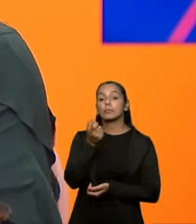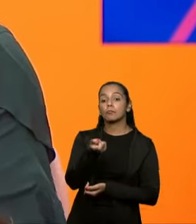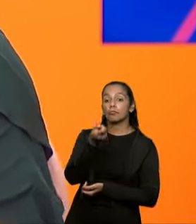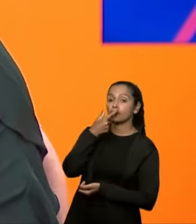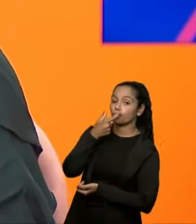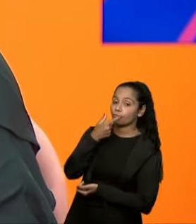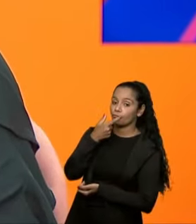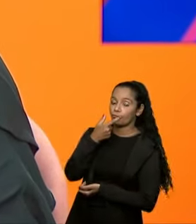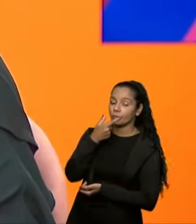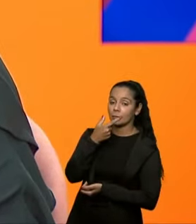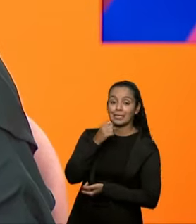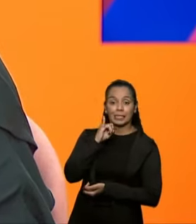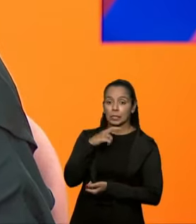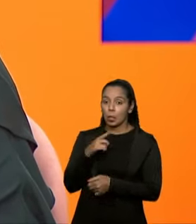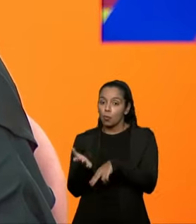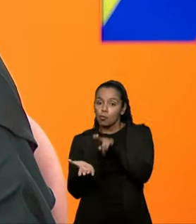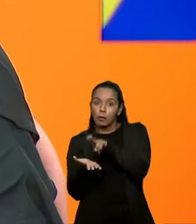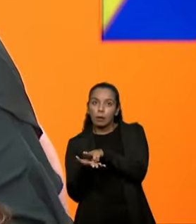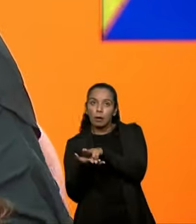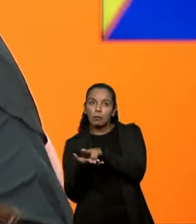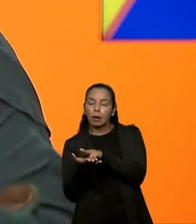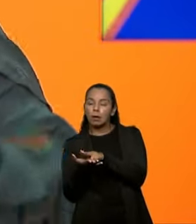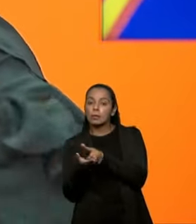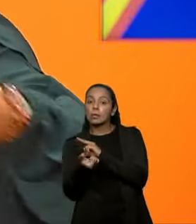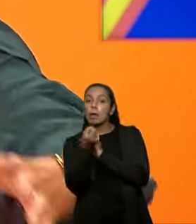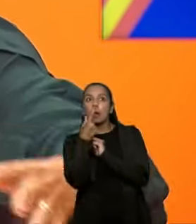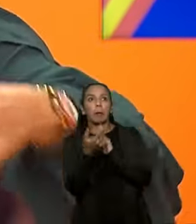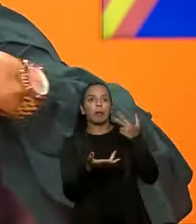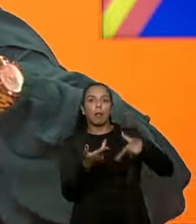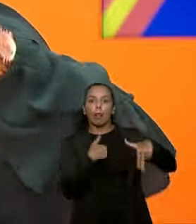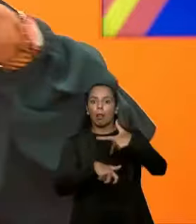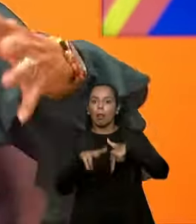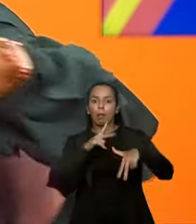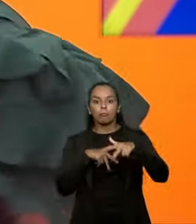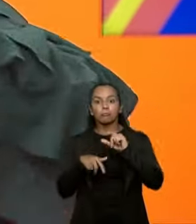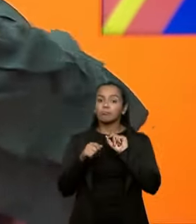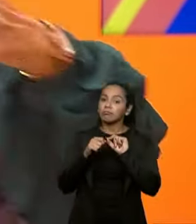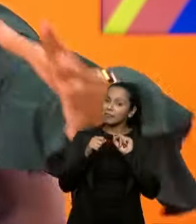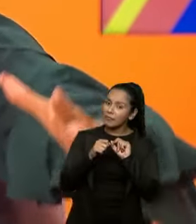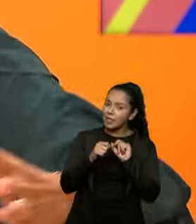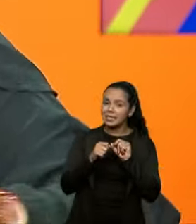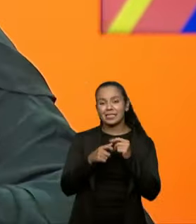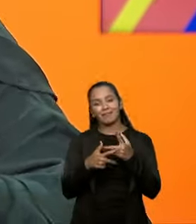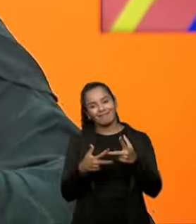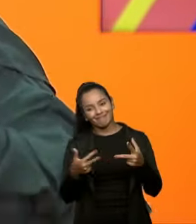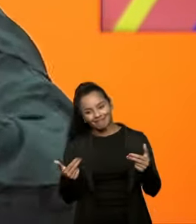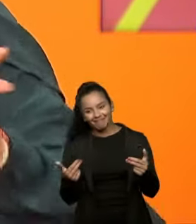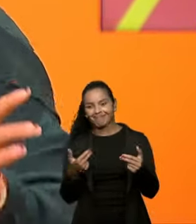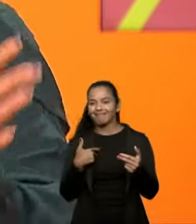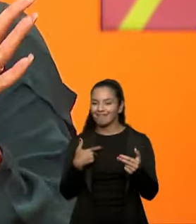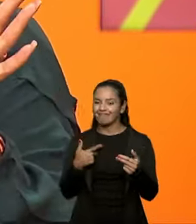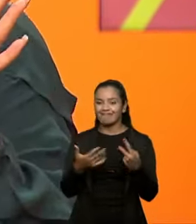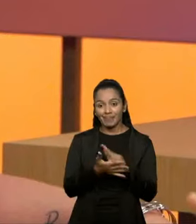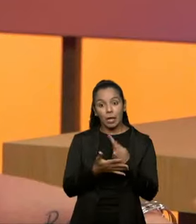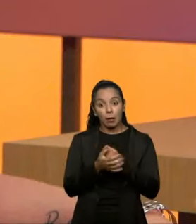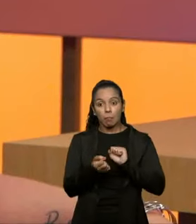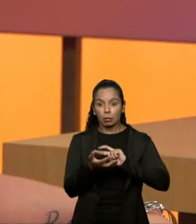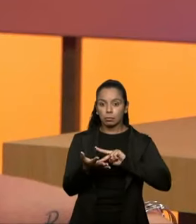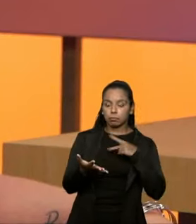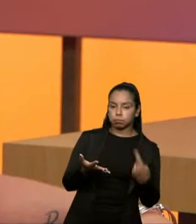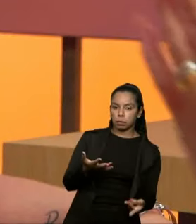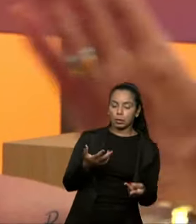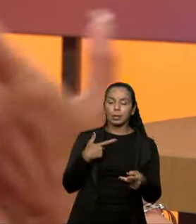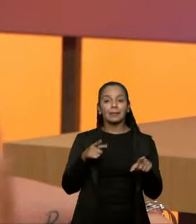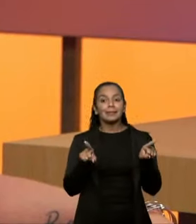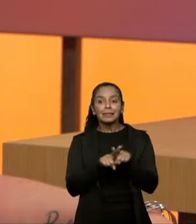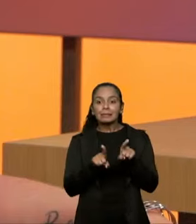e não estou deitado... Sim. Eu posso fazer coisas inadequadas e até cair. Sonambulismo até,